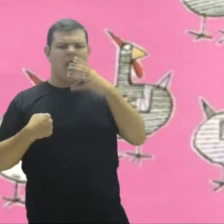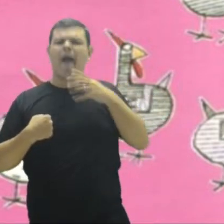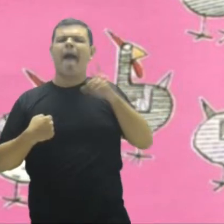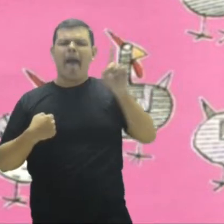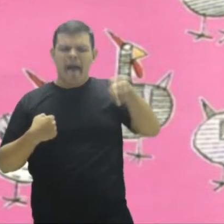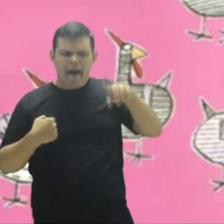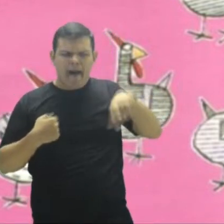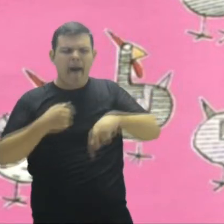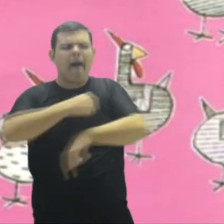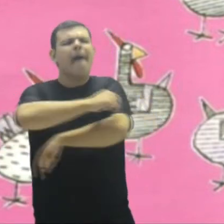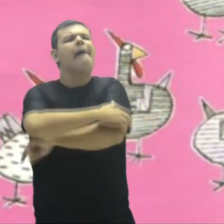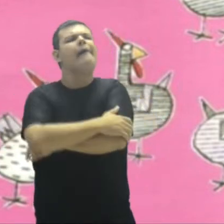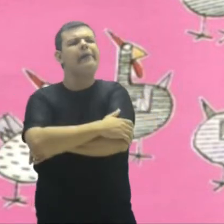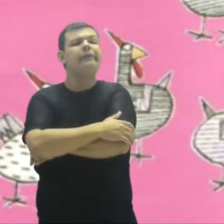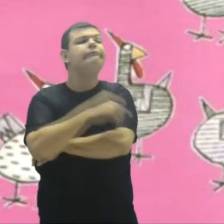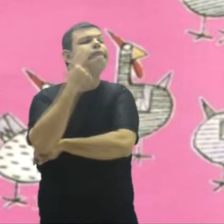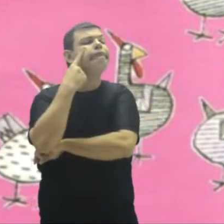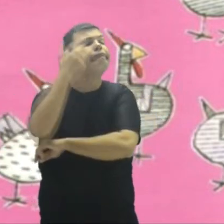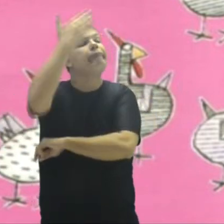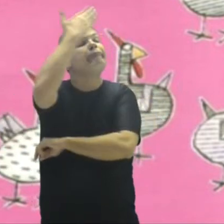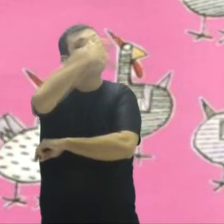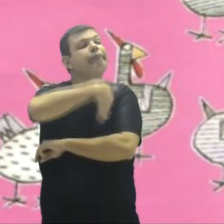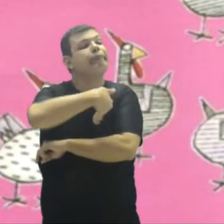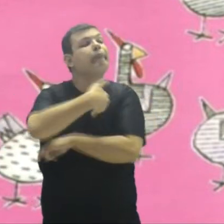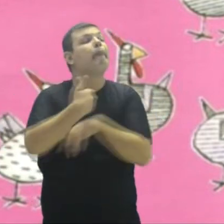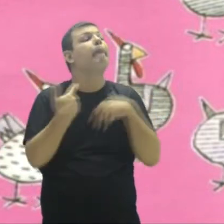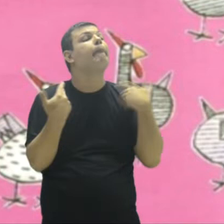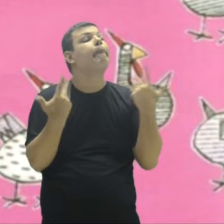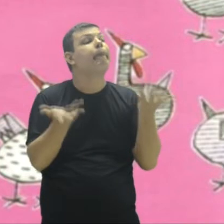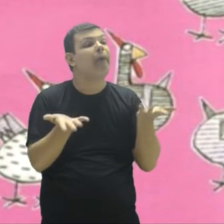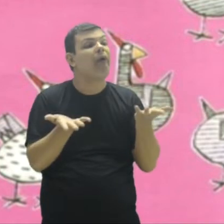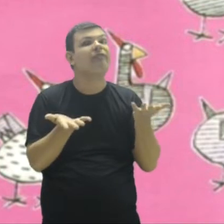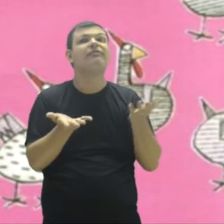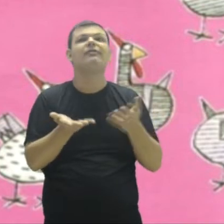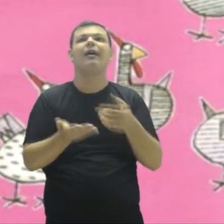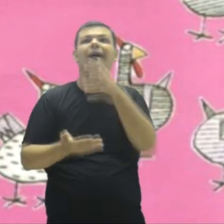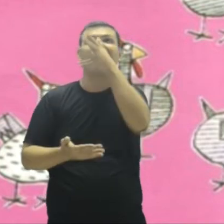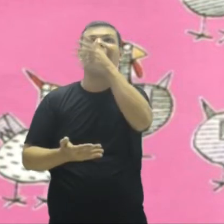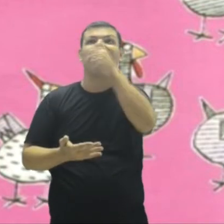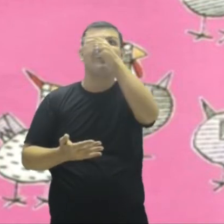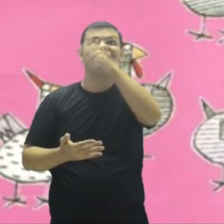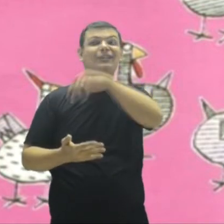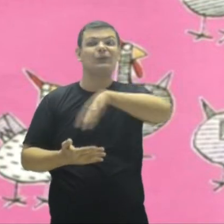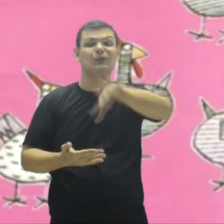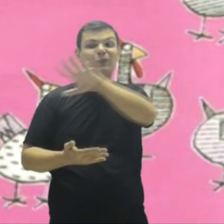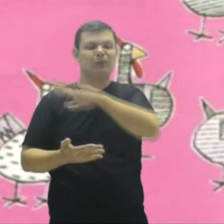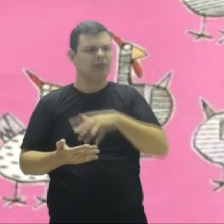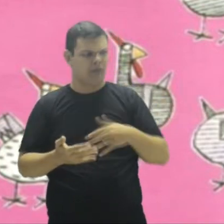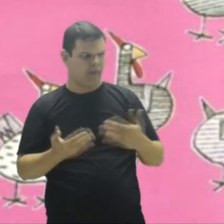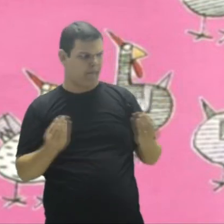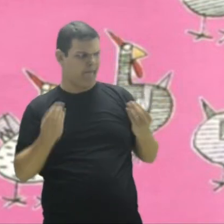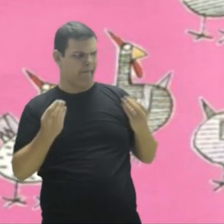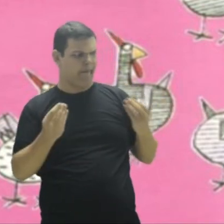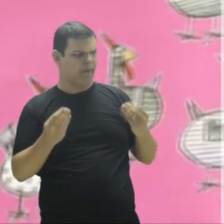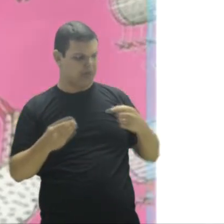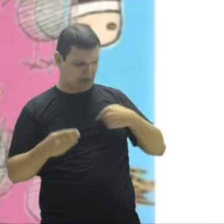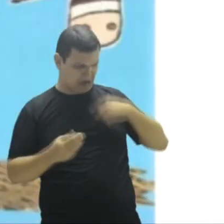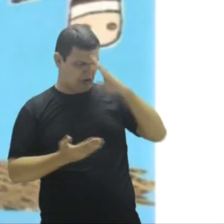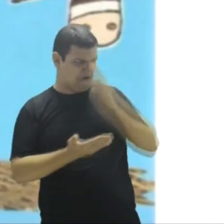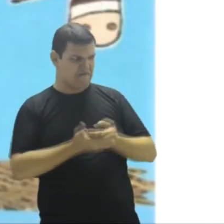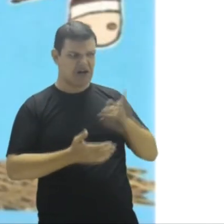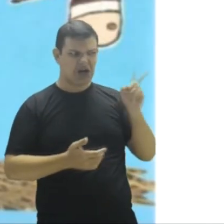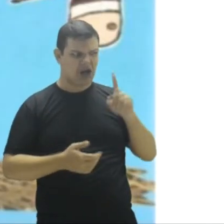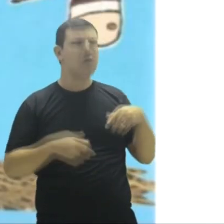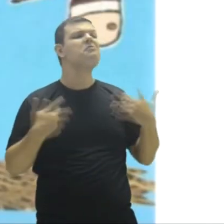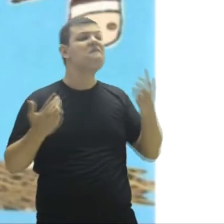Ah, é? Então provem, responderam as galinhas. Elas não gostaram de ser desconfiadas.